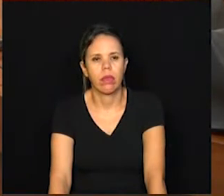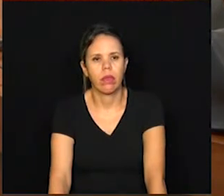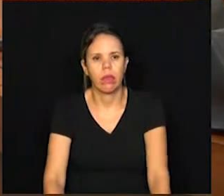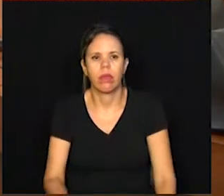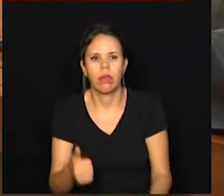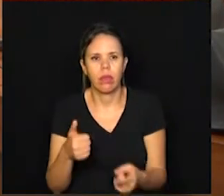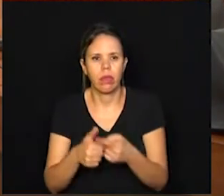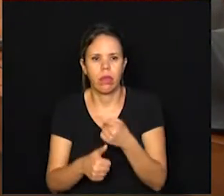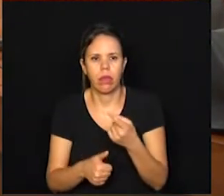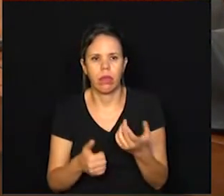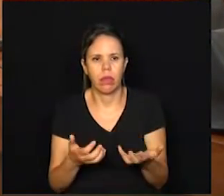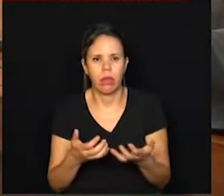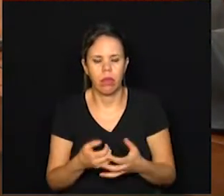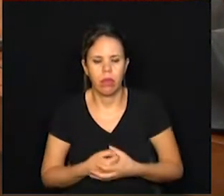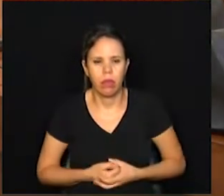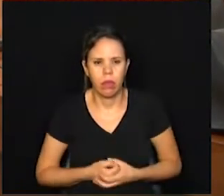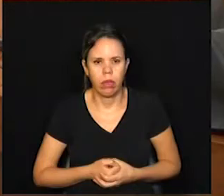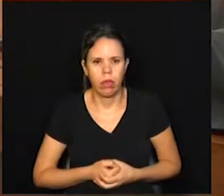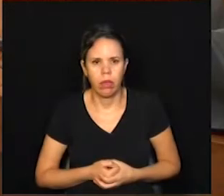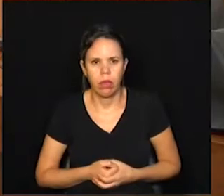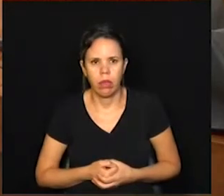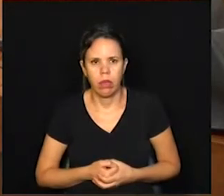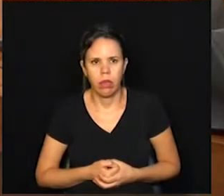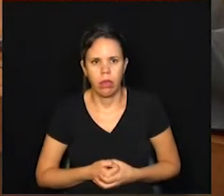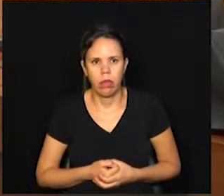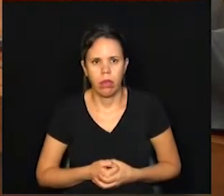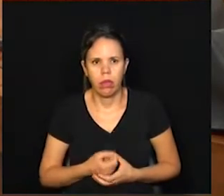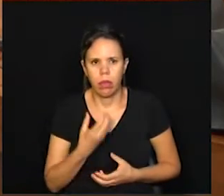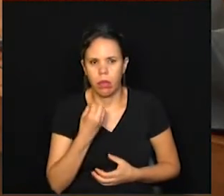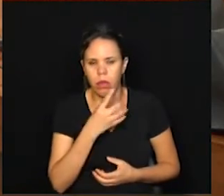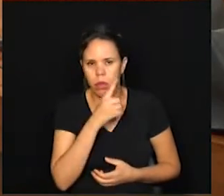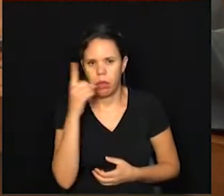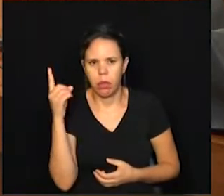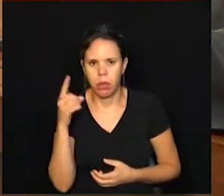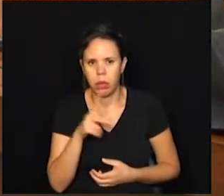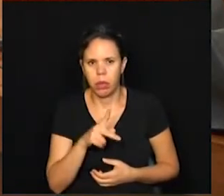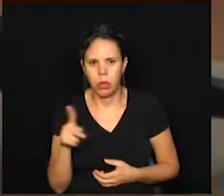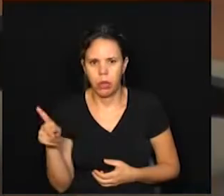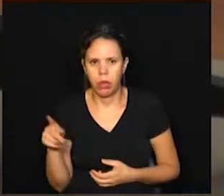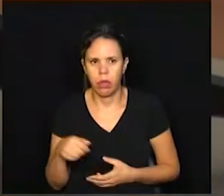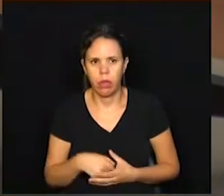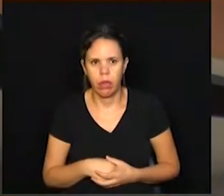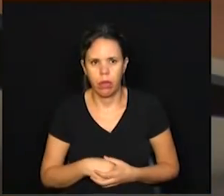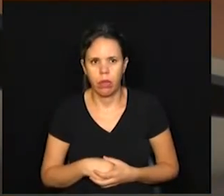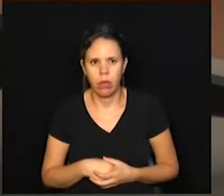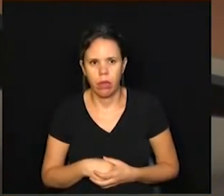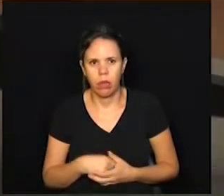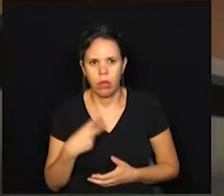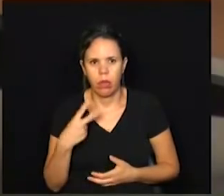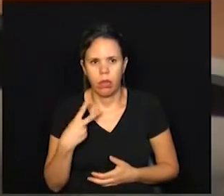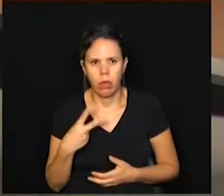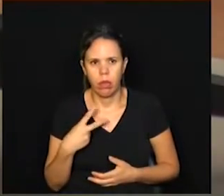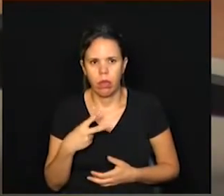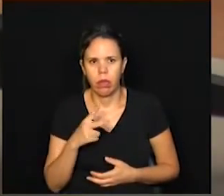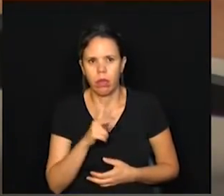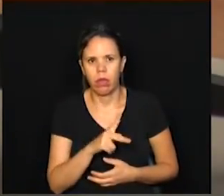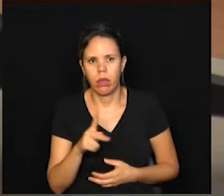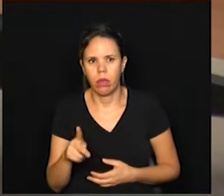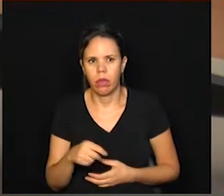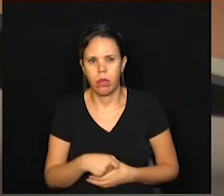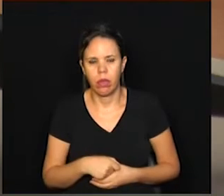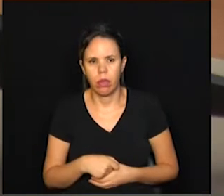Primeiramente, eu quero dizer bom dia ao presidente, vereador professor Alberto,